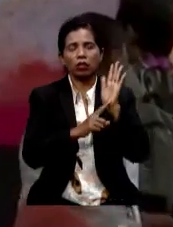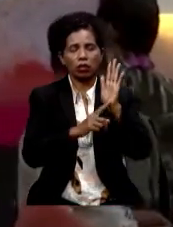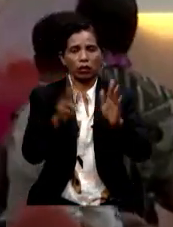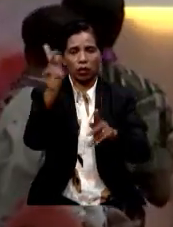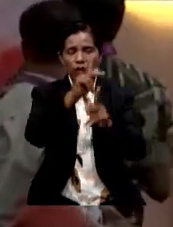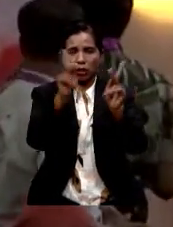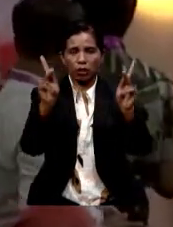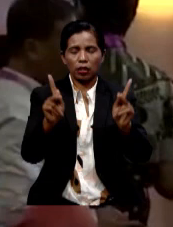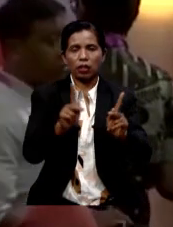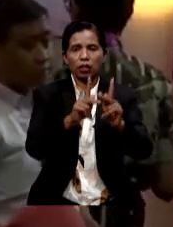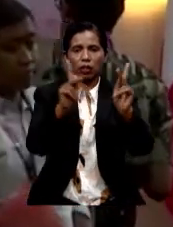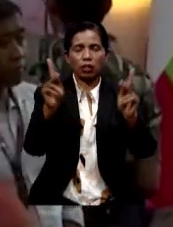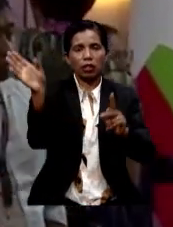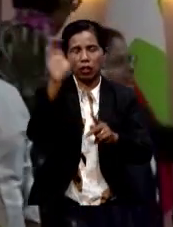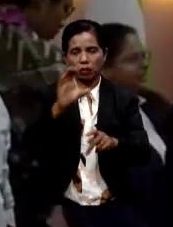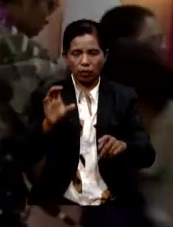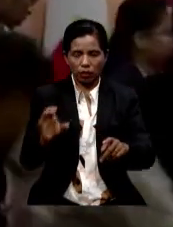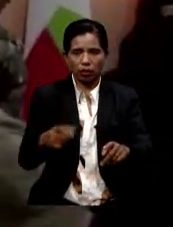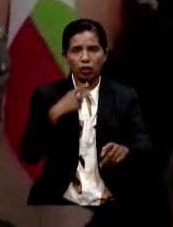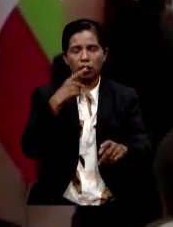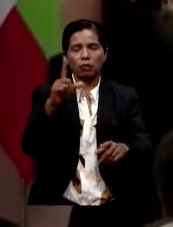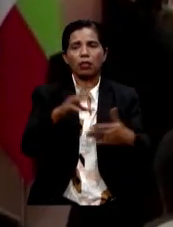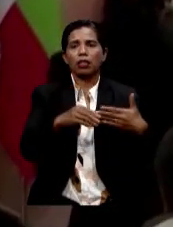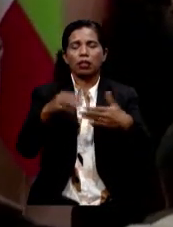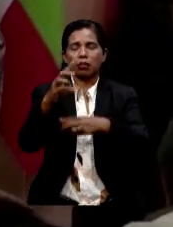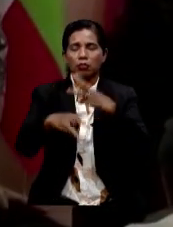climática, Guterres apelo para líder mundial Sira,